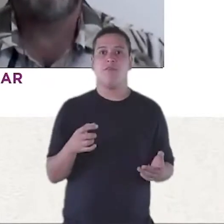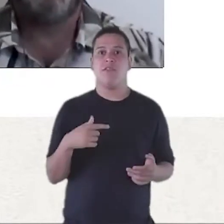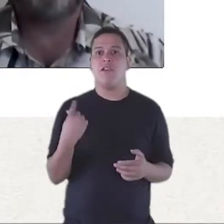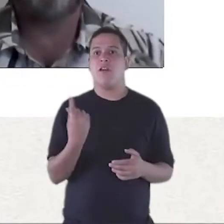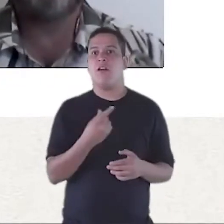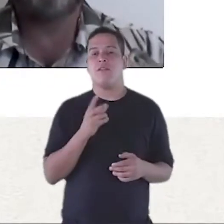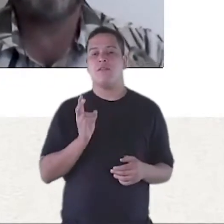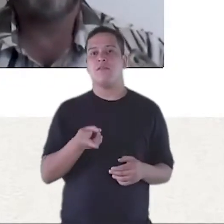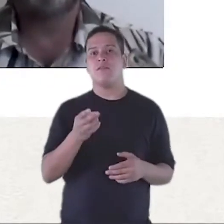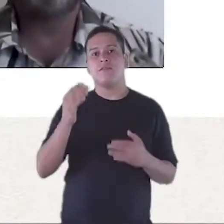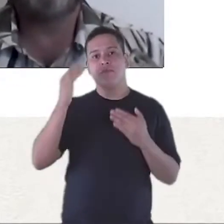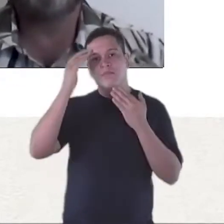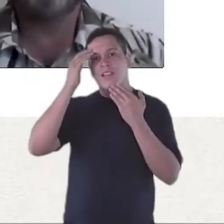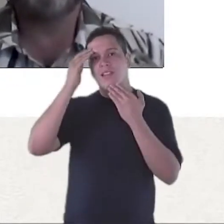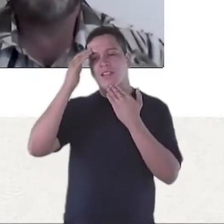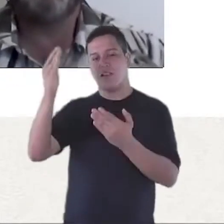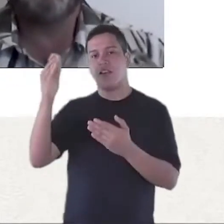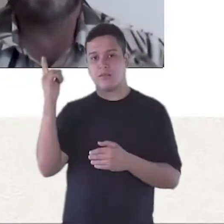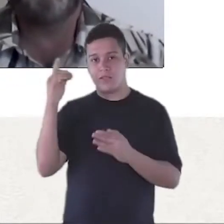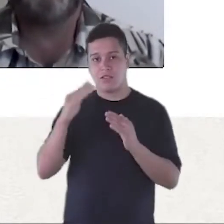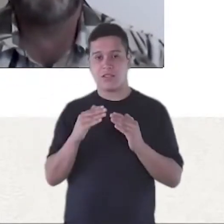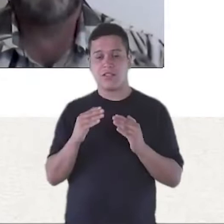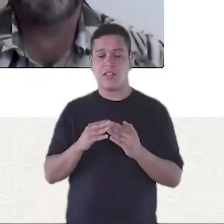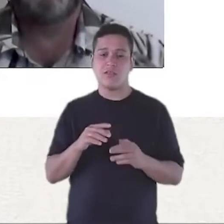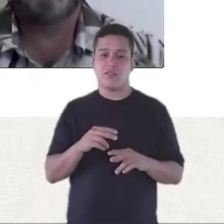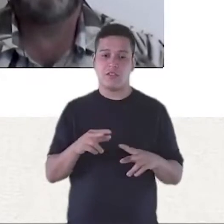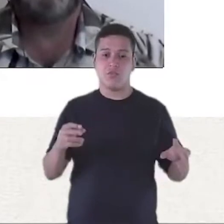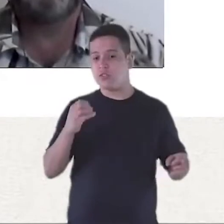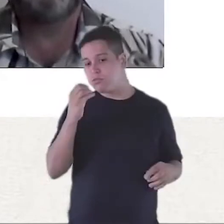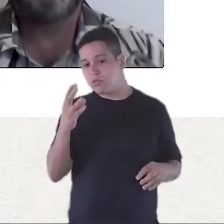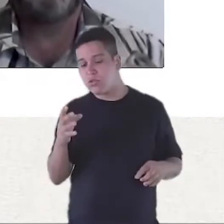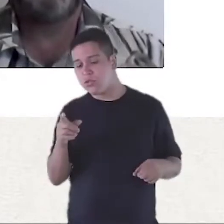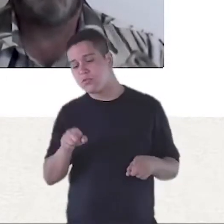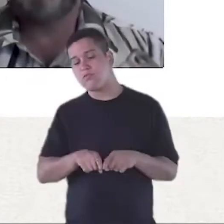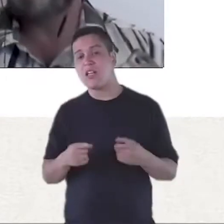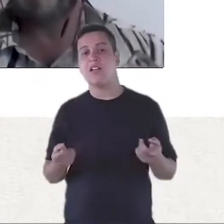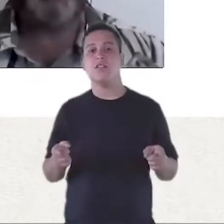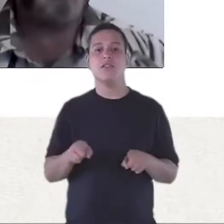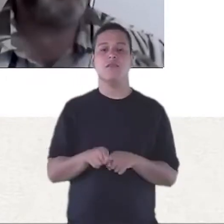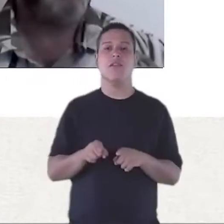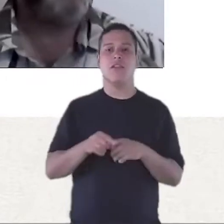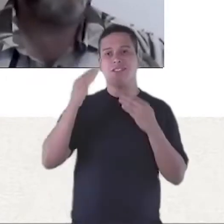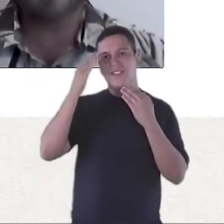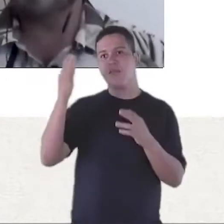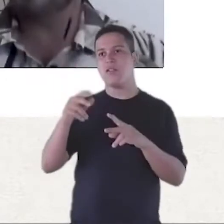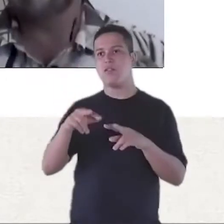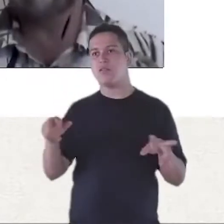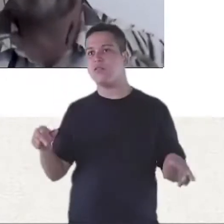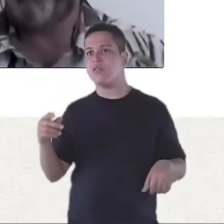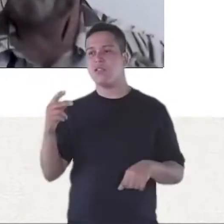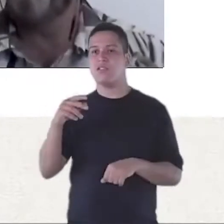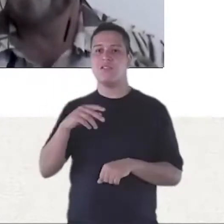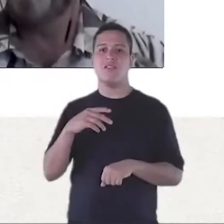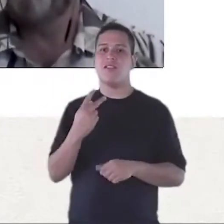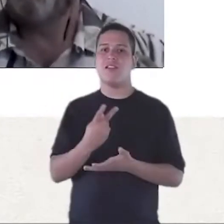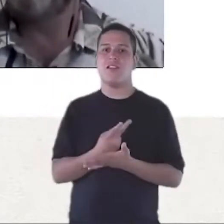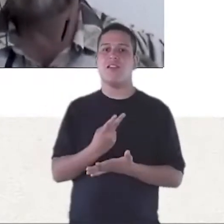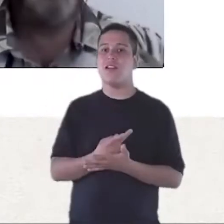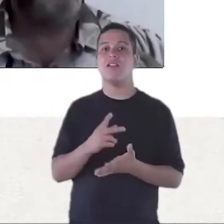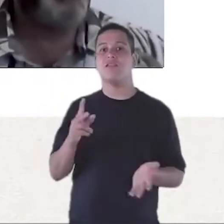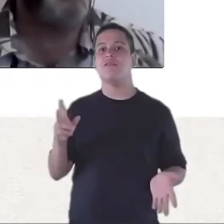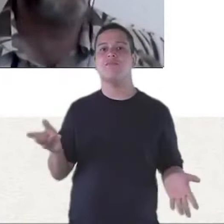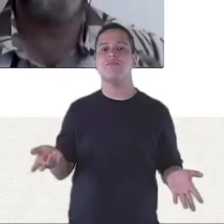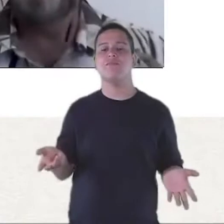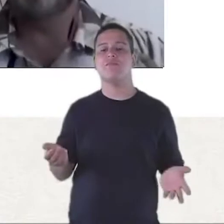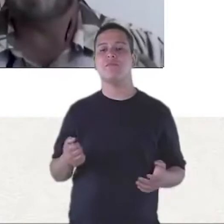dá certo. A gente também brinda o que dá errado. Conta, como é que sempre, é isso? A mãe perdeu o emprego,